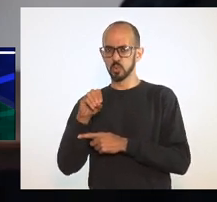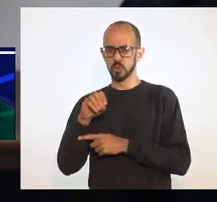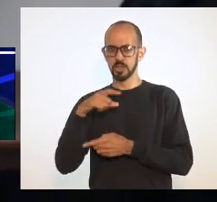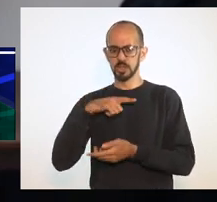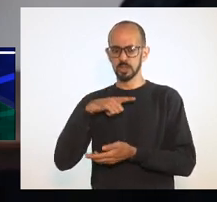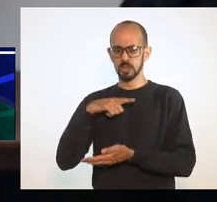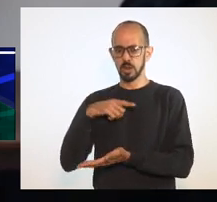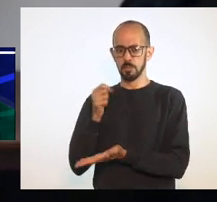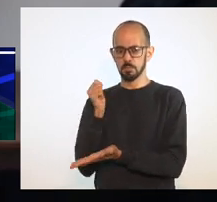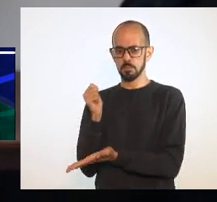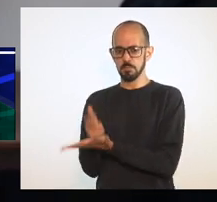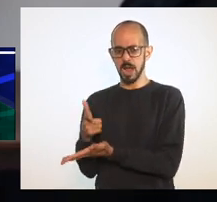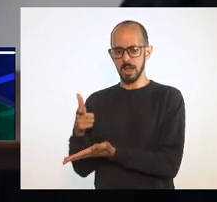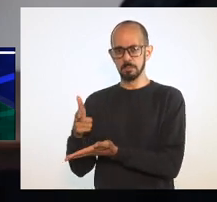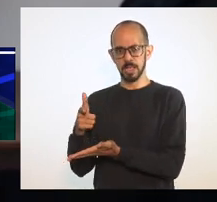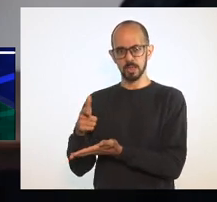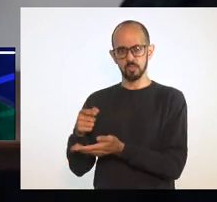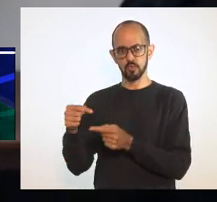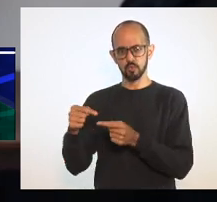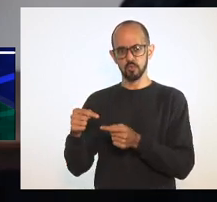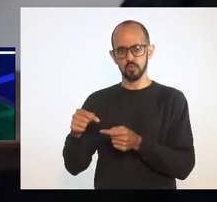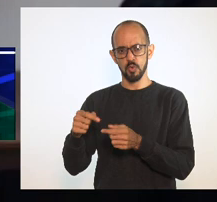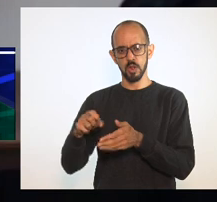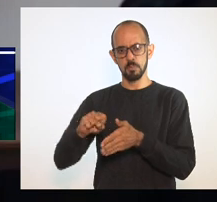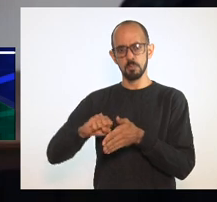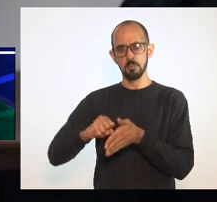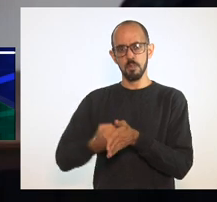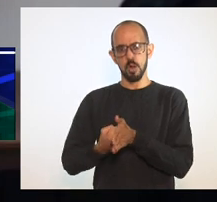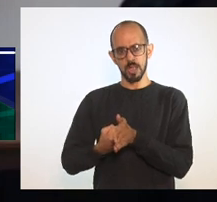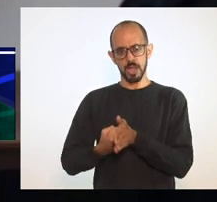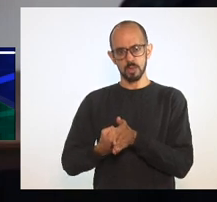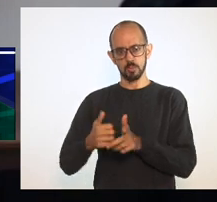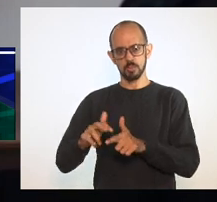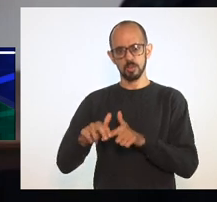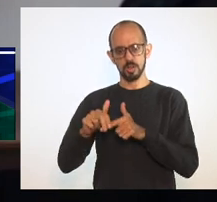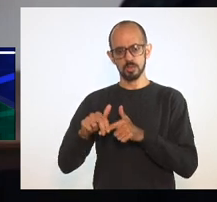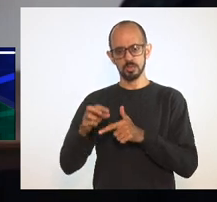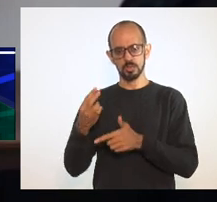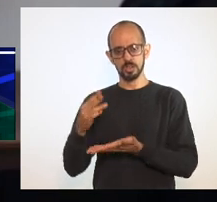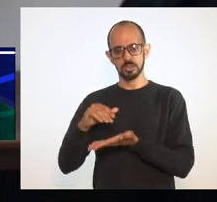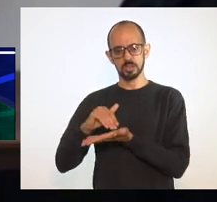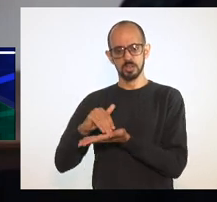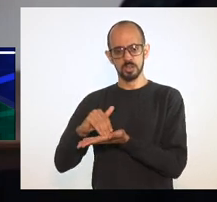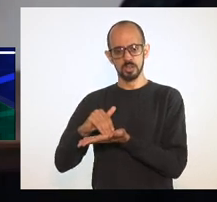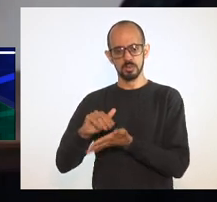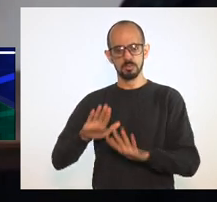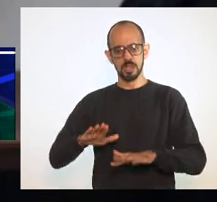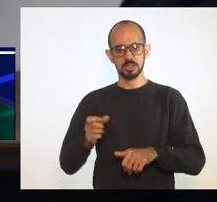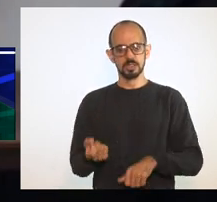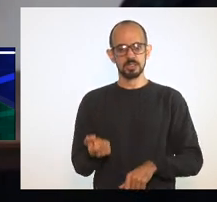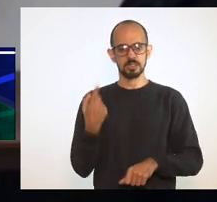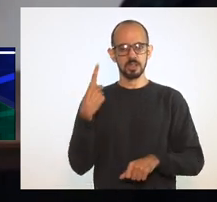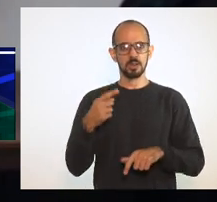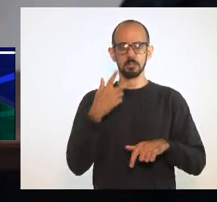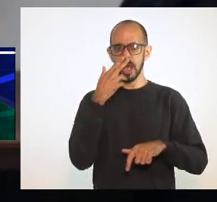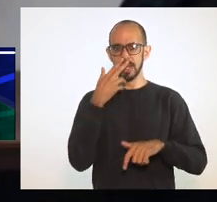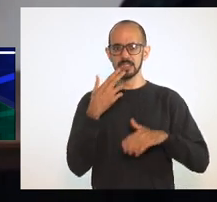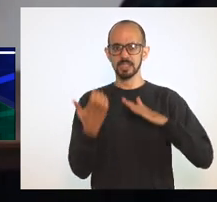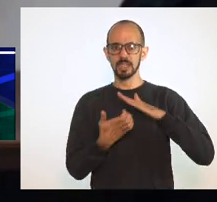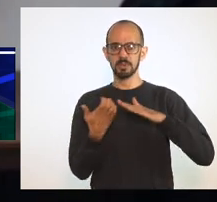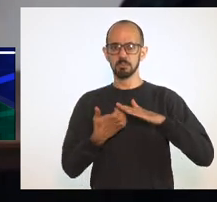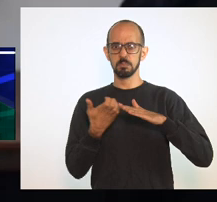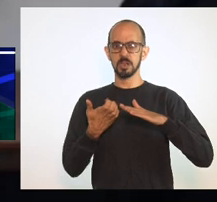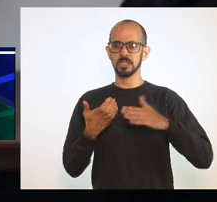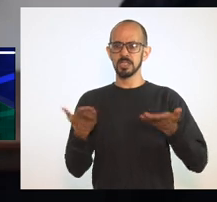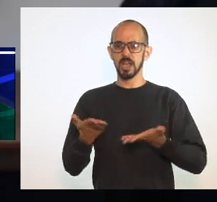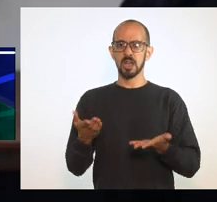indeferido pelos últimos 3 secretários e agora, estranhamente, parece que essa empresa virou idônea,